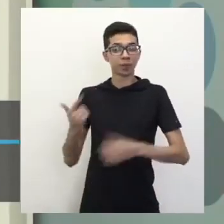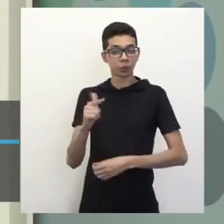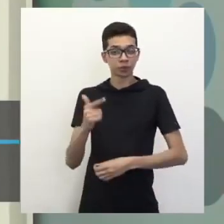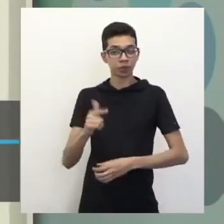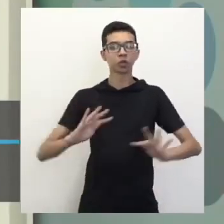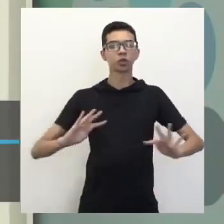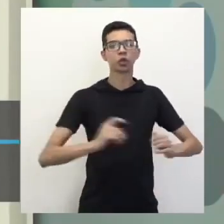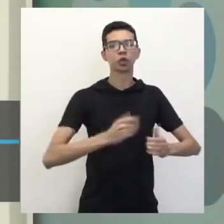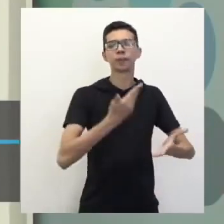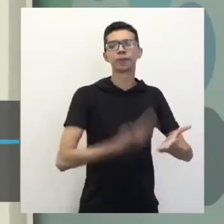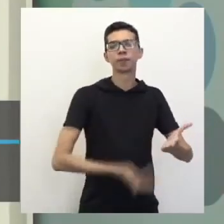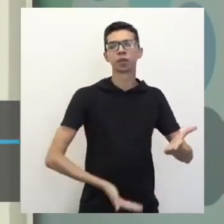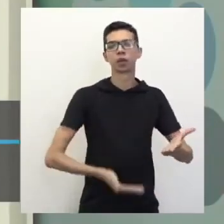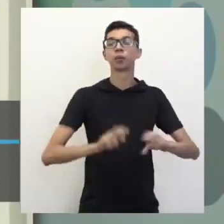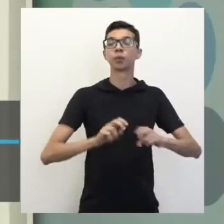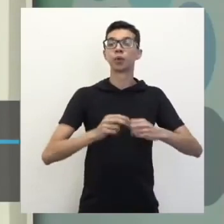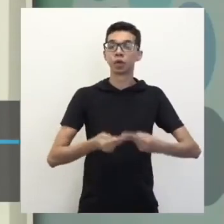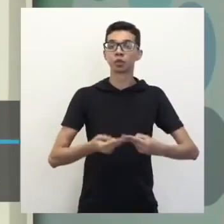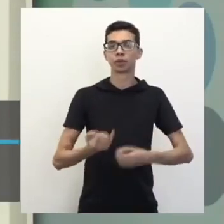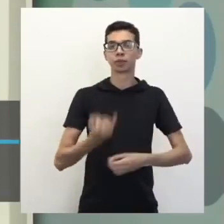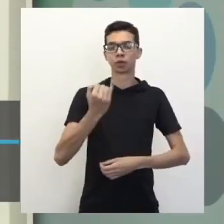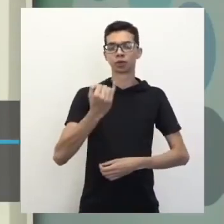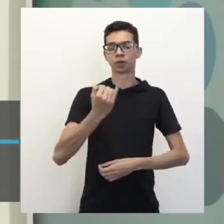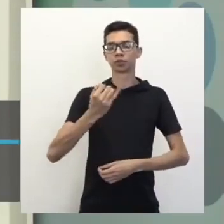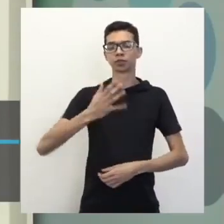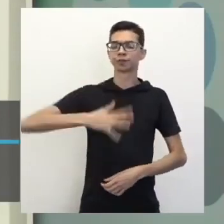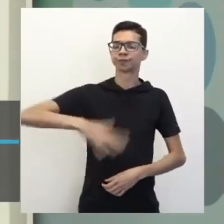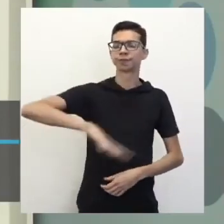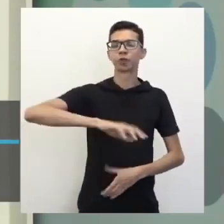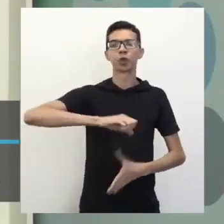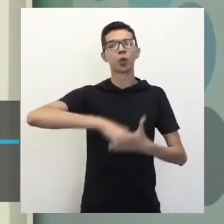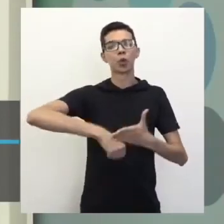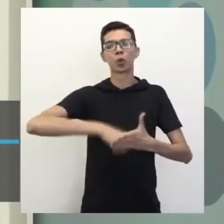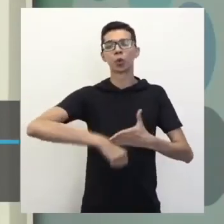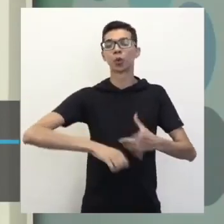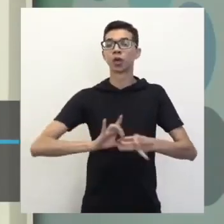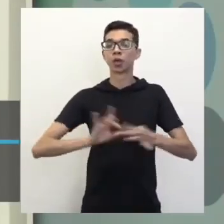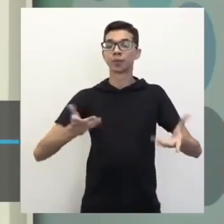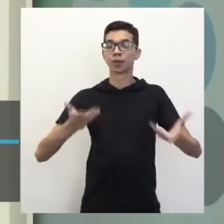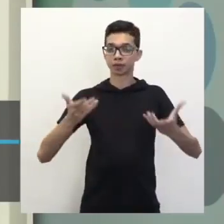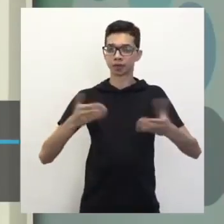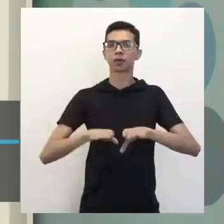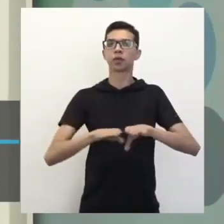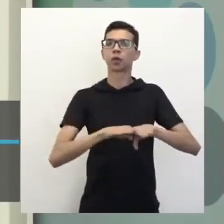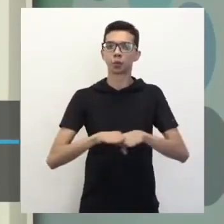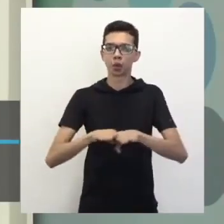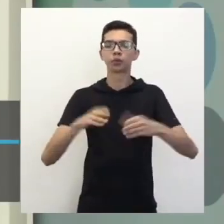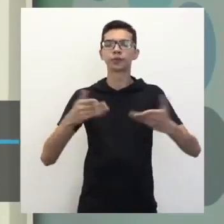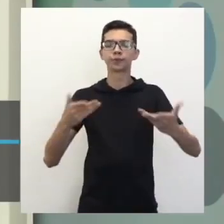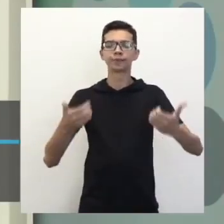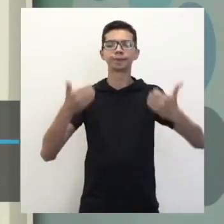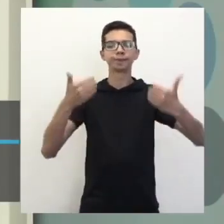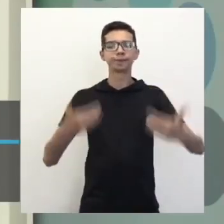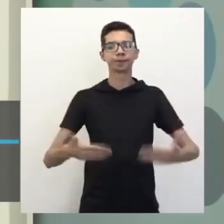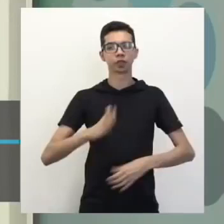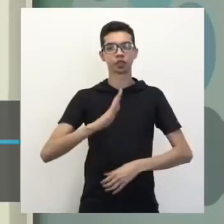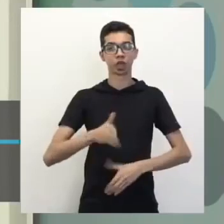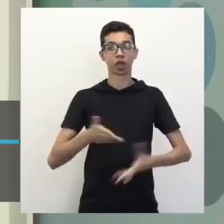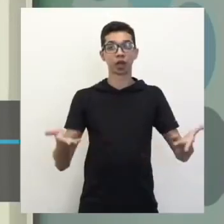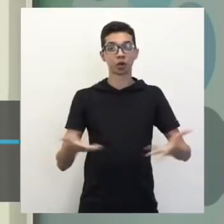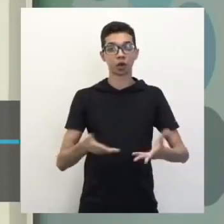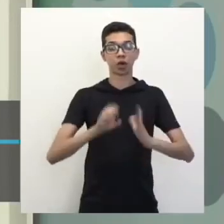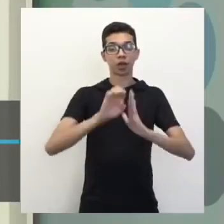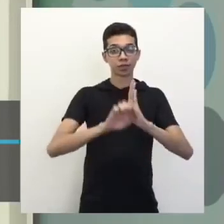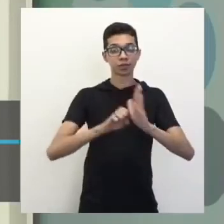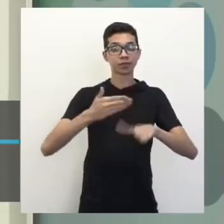importante essa luta pela liberdade e pela igualdade. Beleza, gente? Falado disso, nós vamos fazer um exercício de